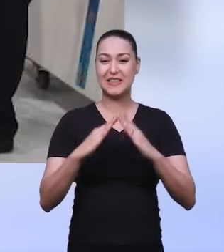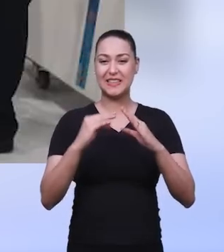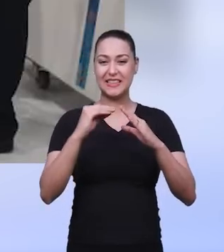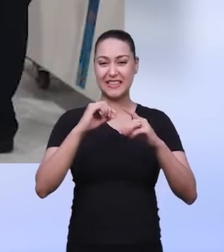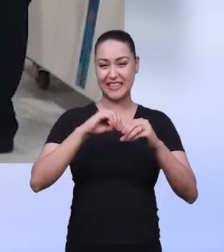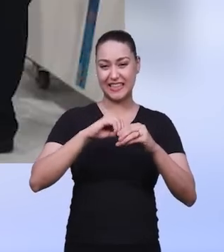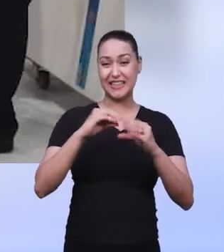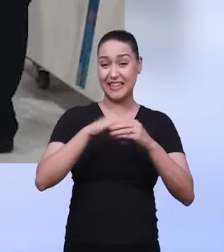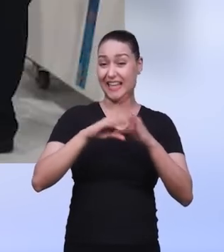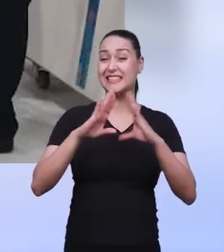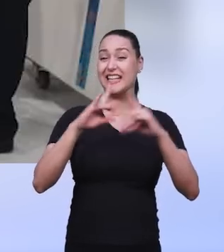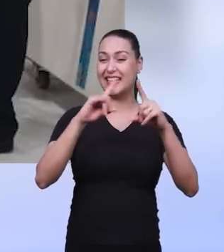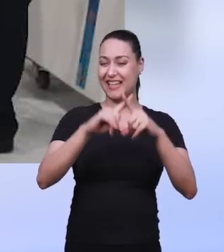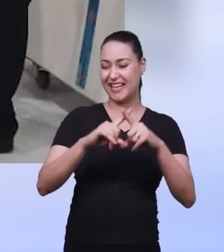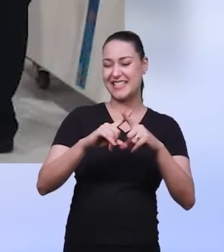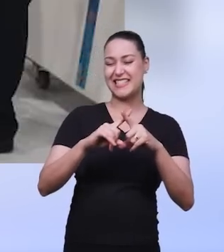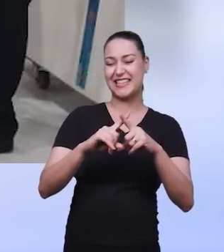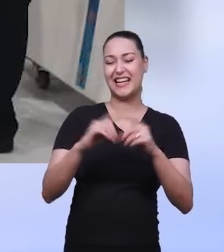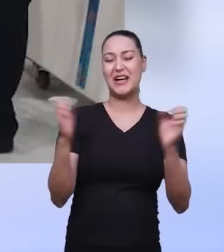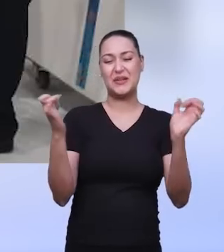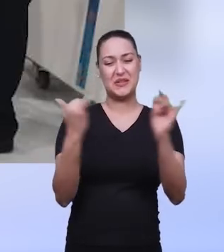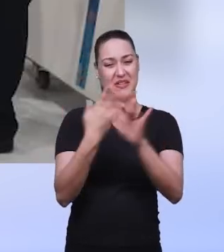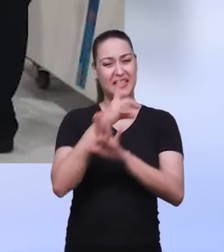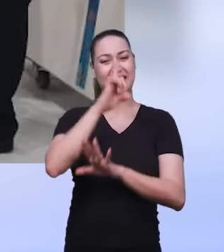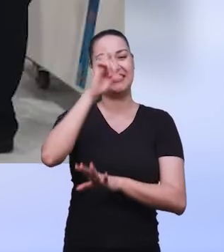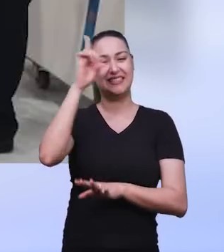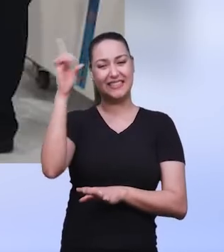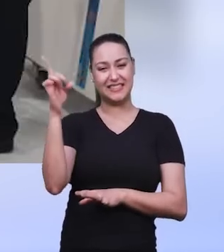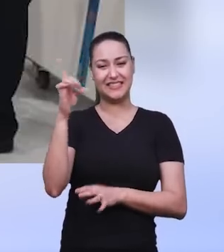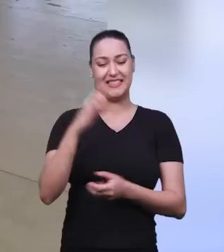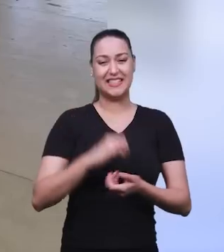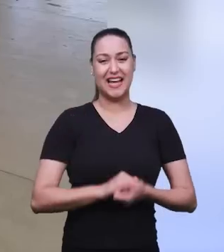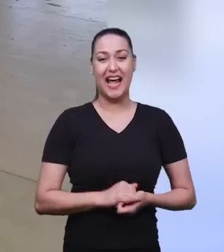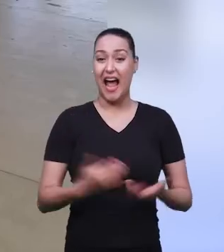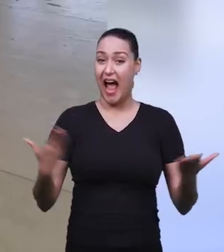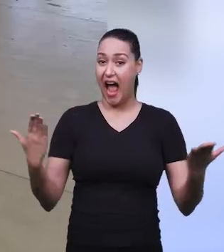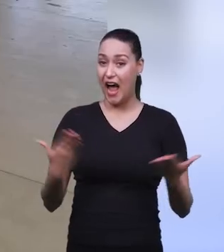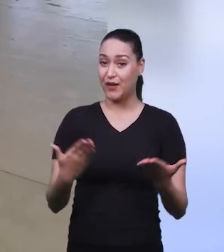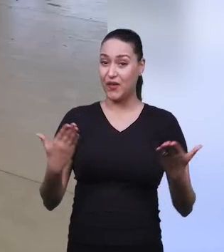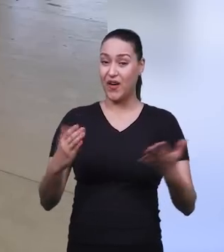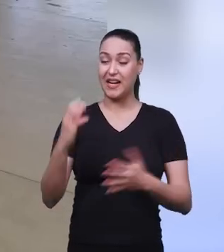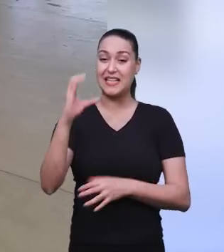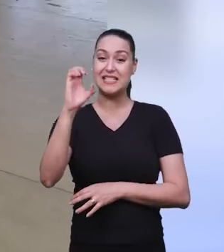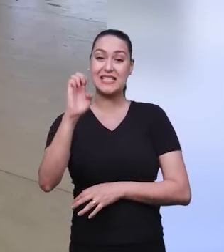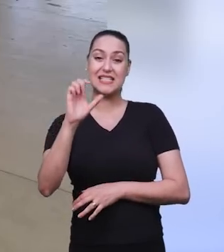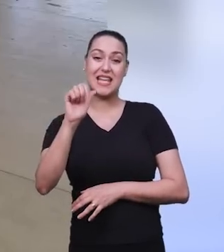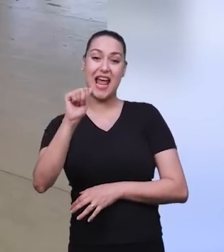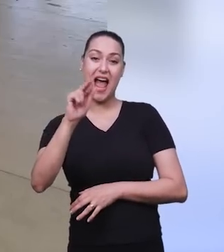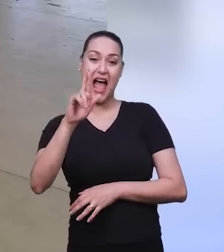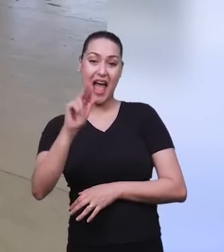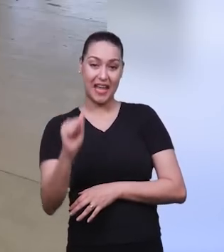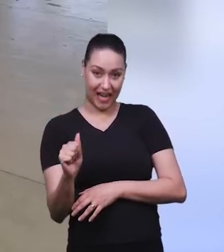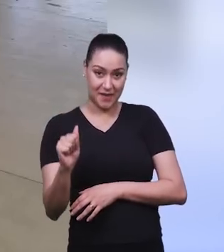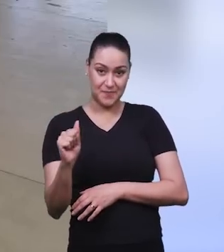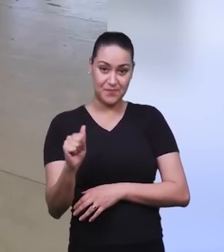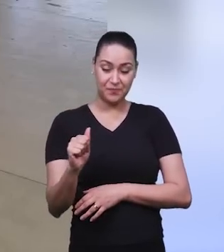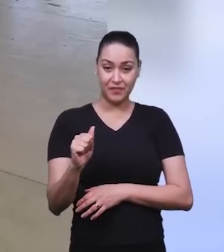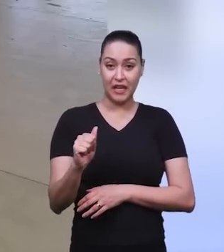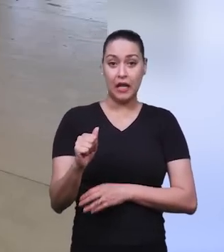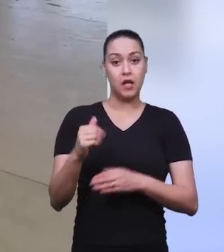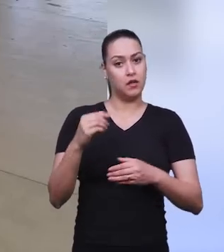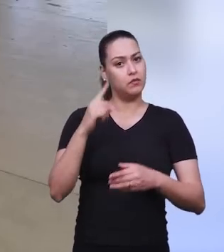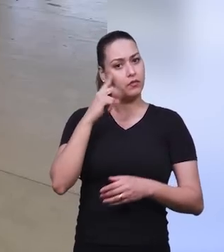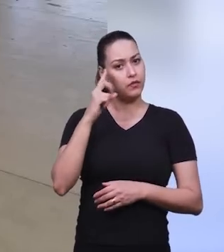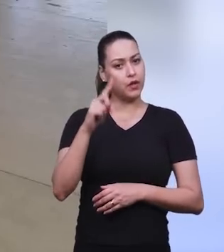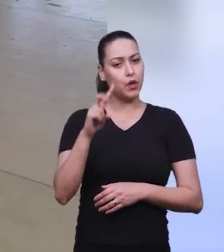Um momento de grande alegria para a igreja local. Louvado seja Deus! Vamos agora para o Ceará, onde os irmãos assistiram ao seminário